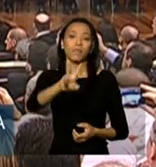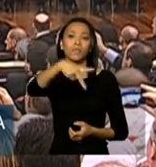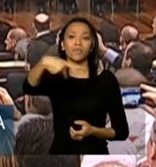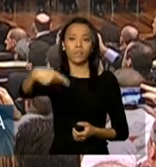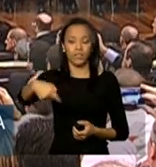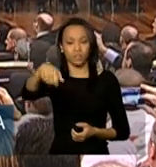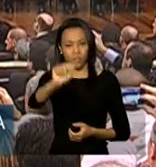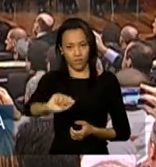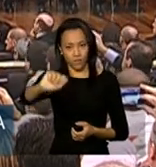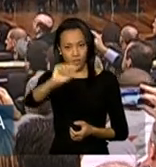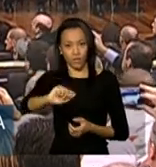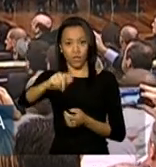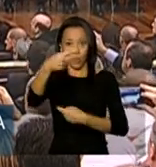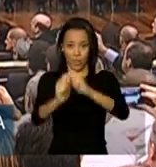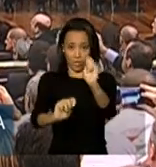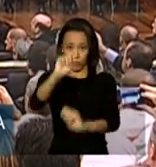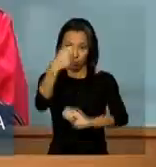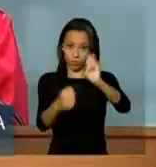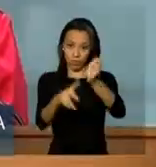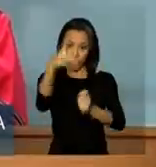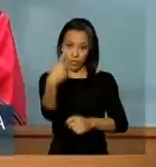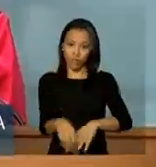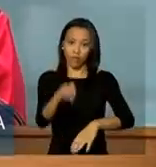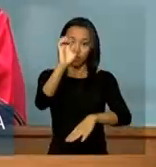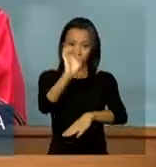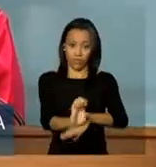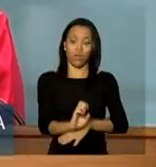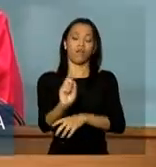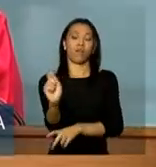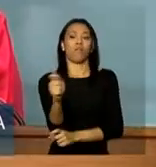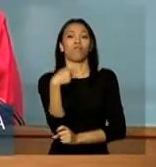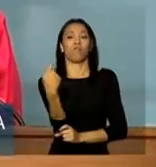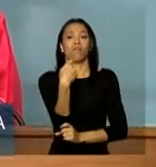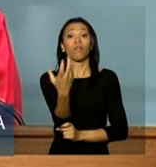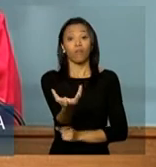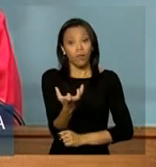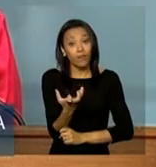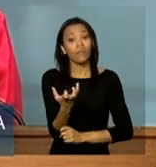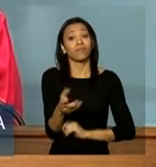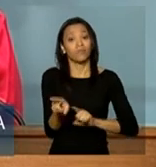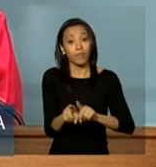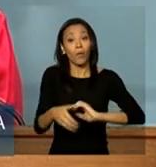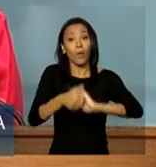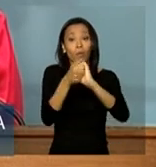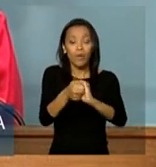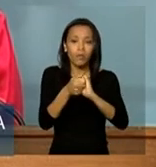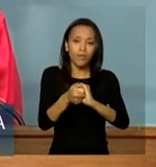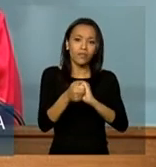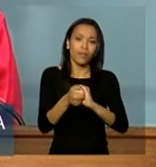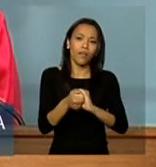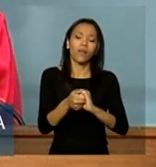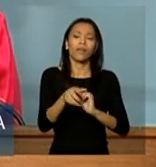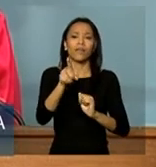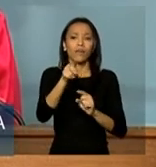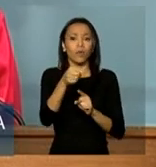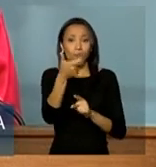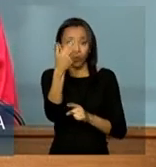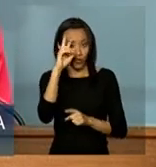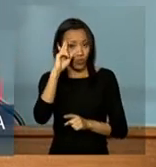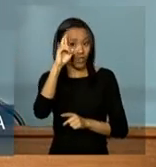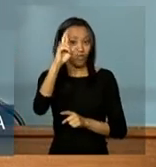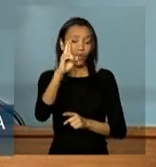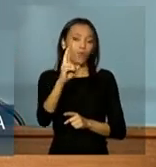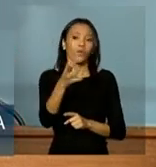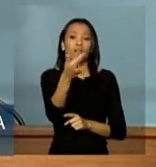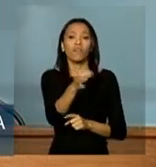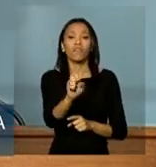Indústria do Estado do Rio Grande do Sul. Queria cumprimentar o Nestor Bonfante, diretor da Federação